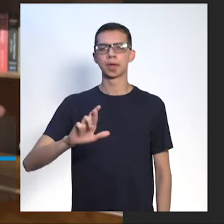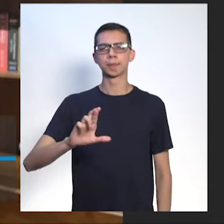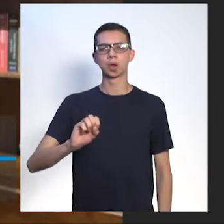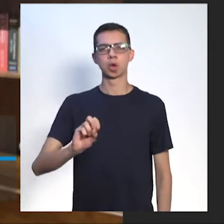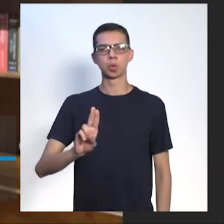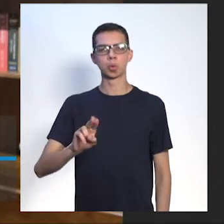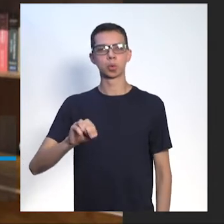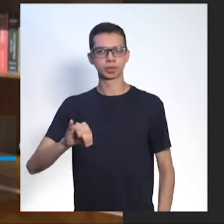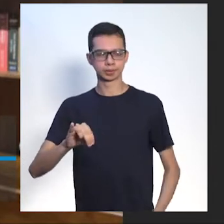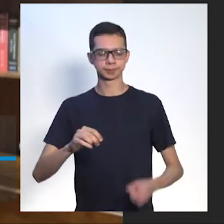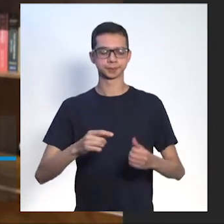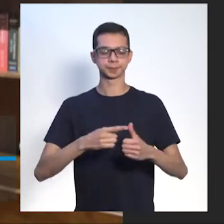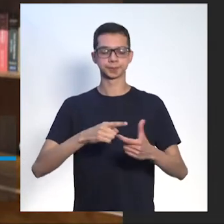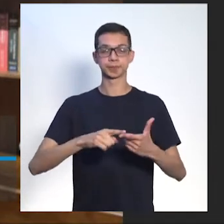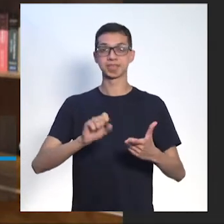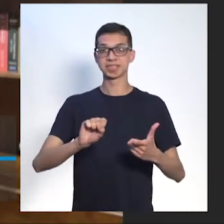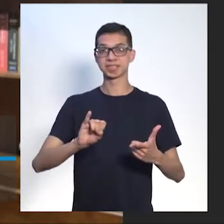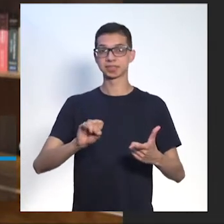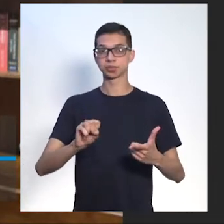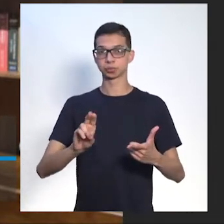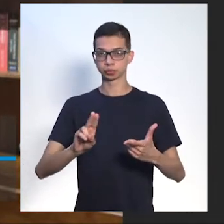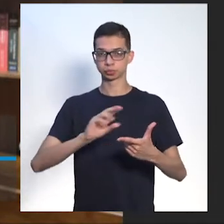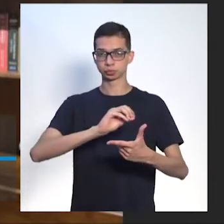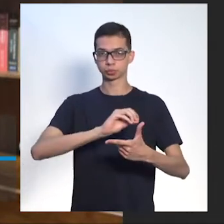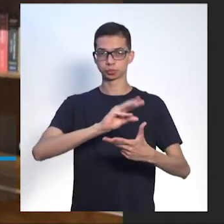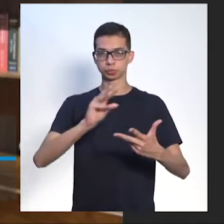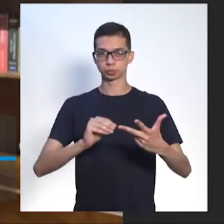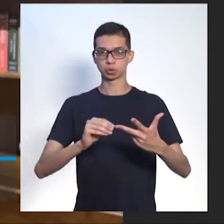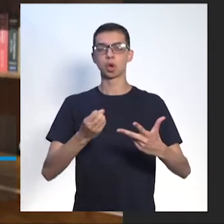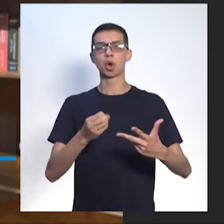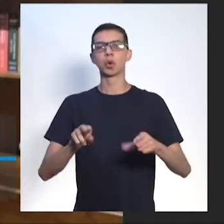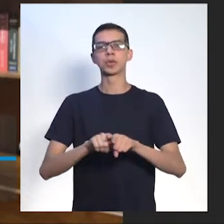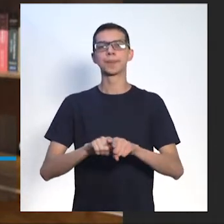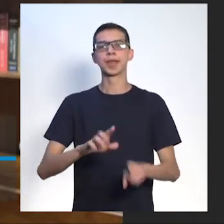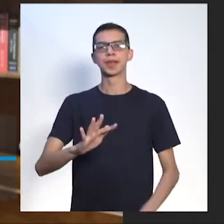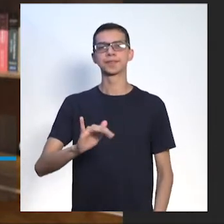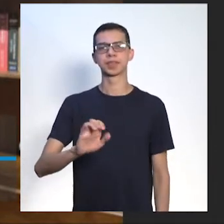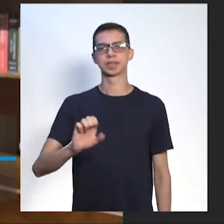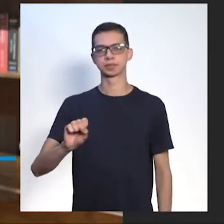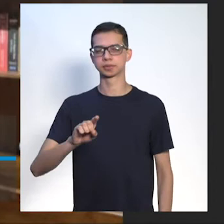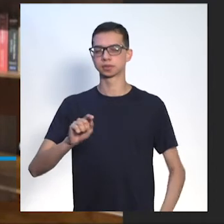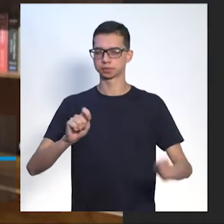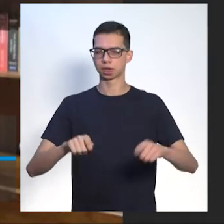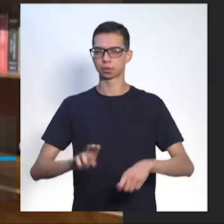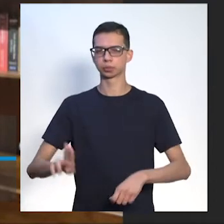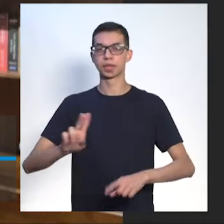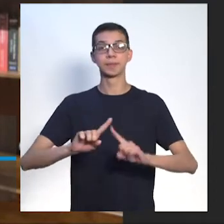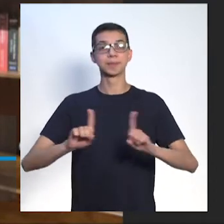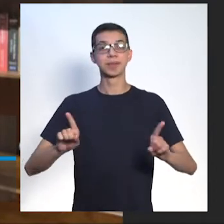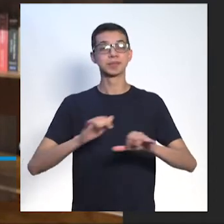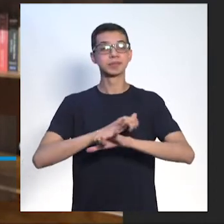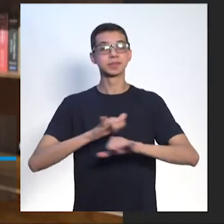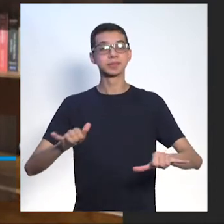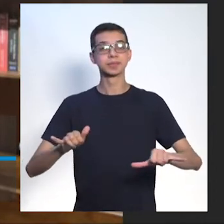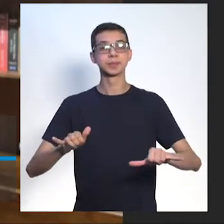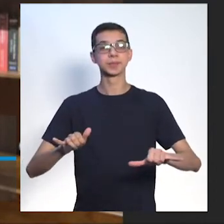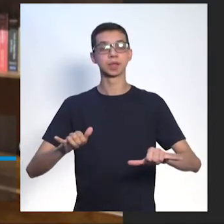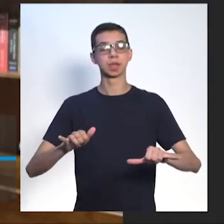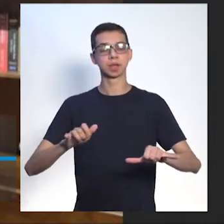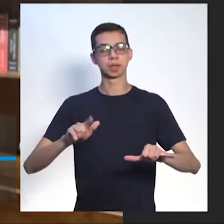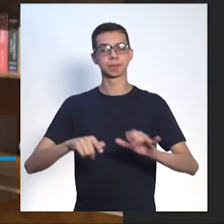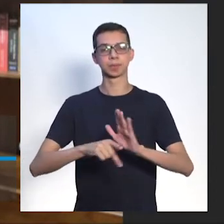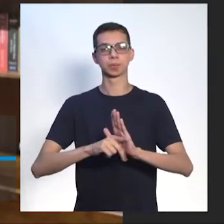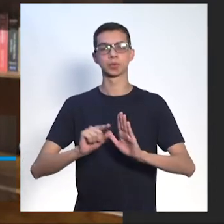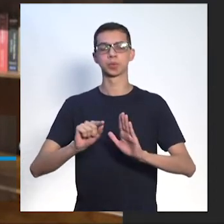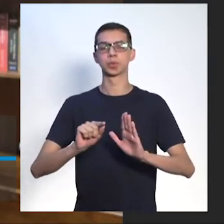para o FIES, as notas dos anos anteriores. A notícia foi uma interpretação de um veto da